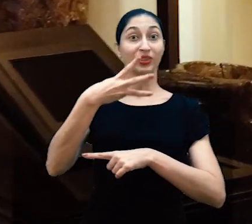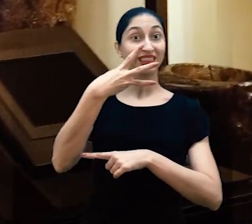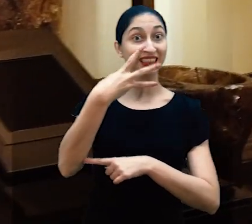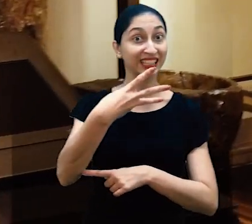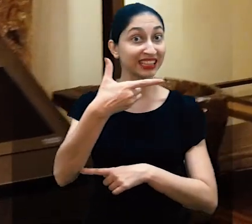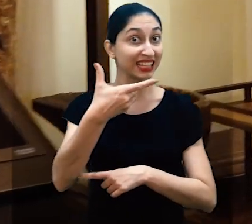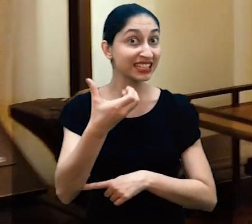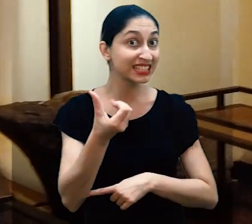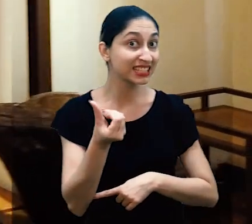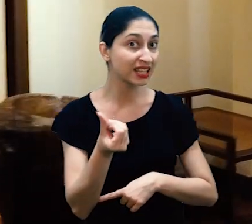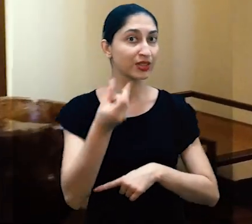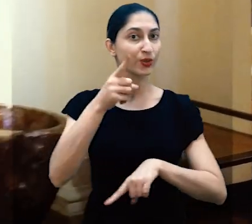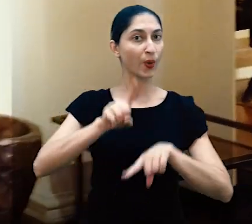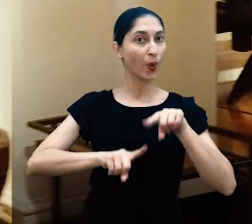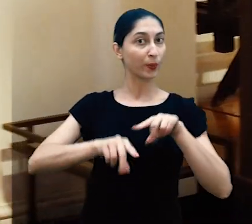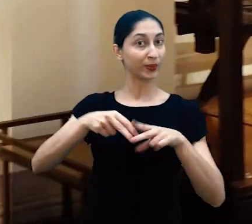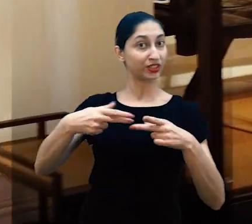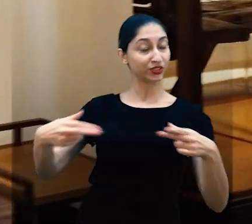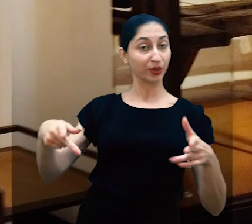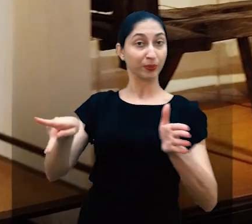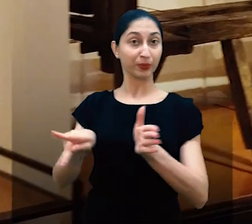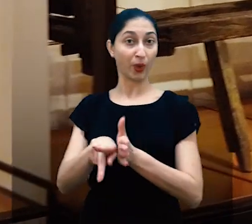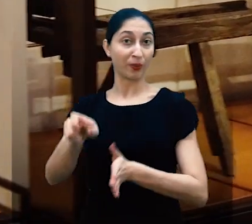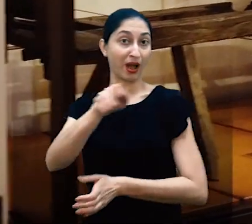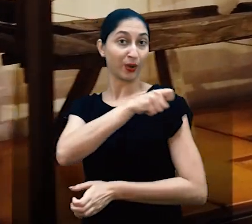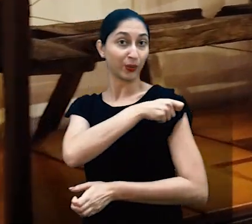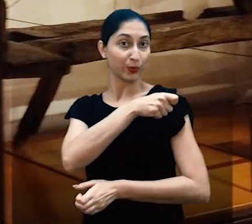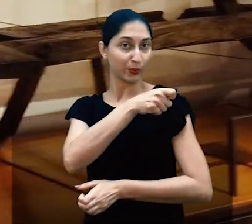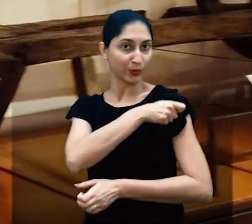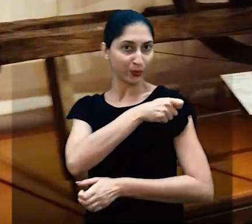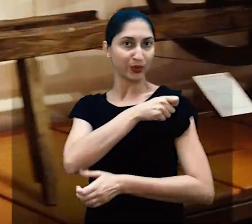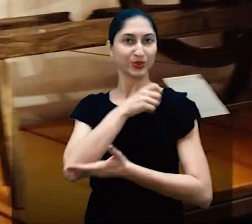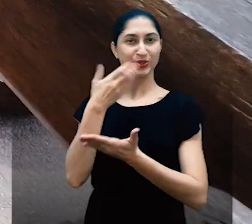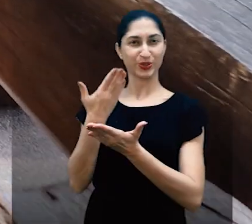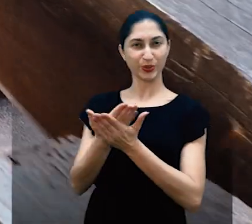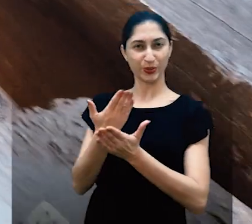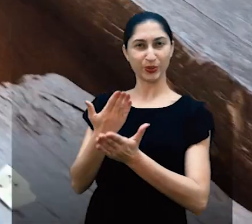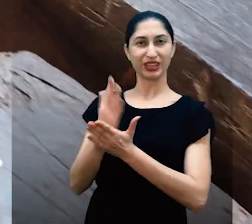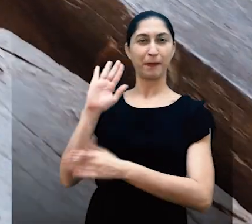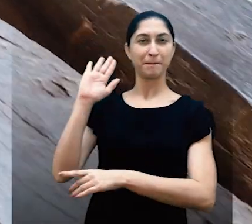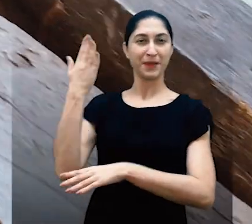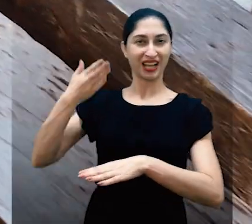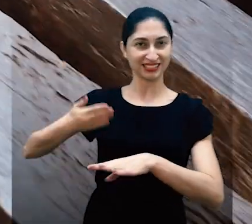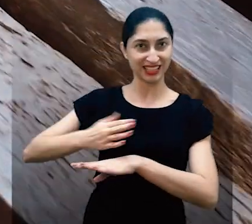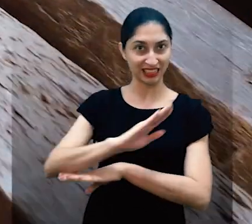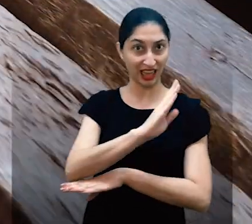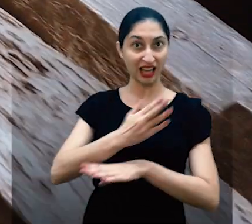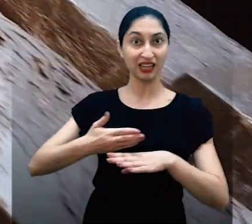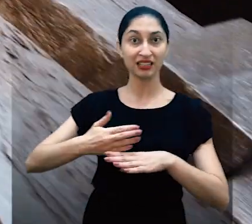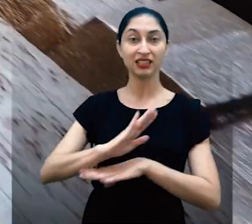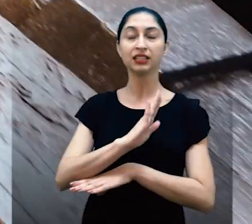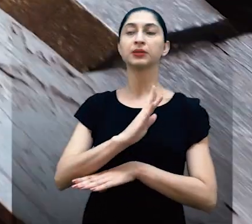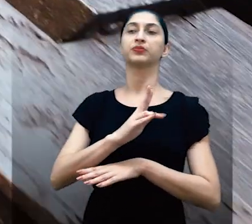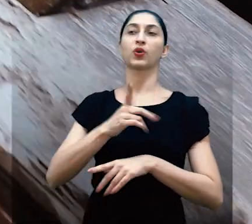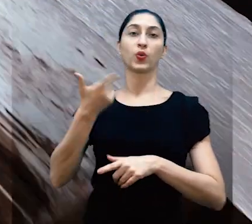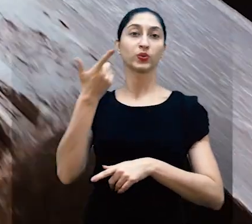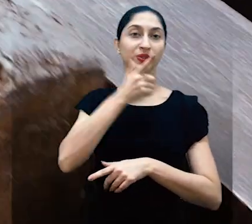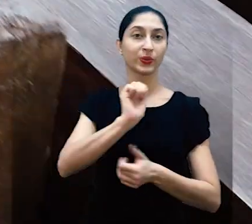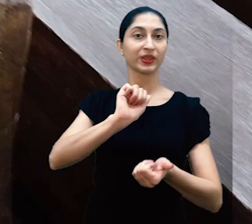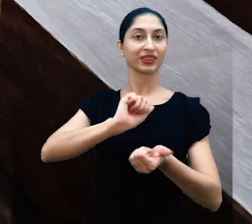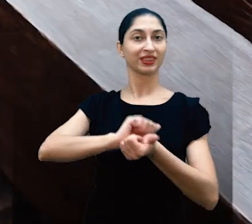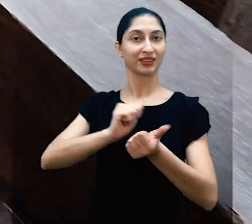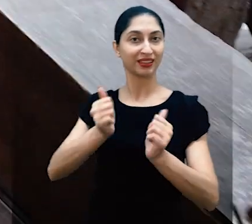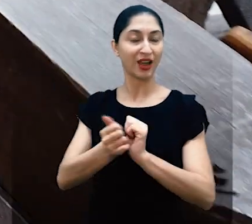produzidas pelos estudantes de marcenaria e que potencializam a experimentação do acervo para diversos